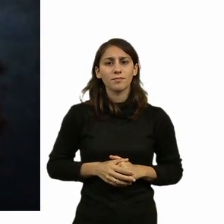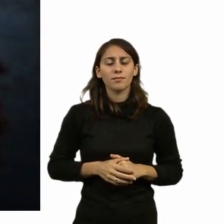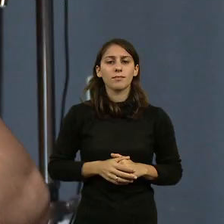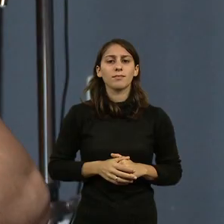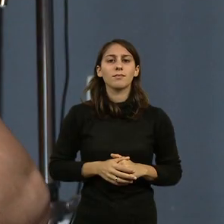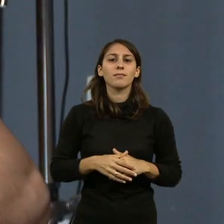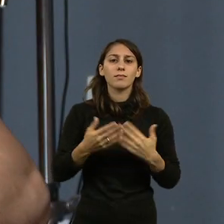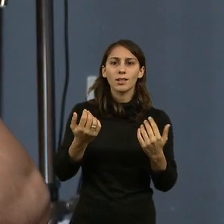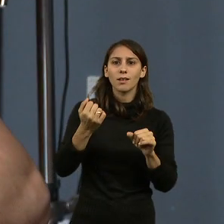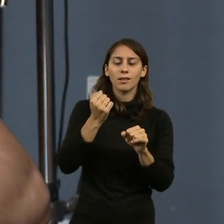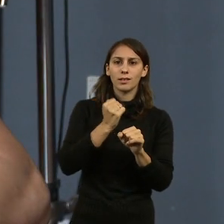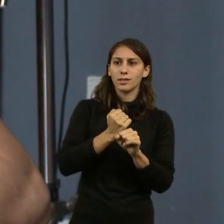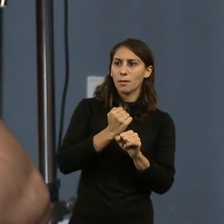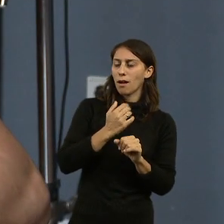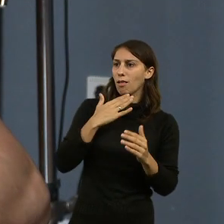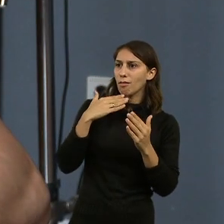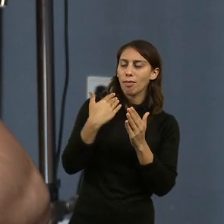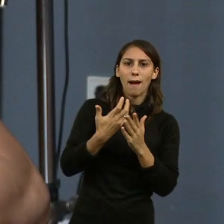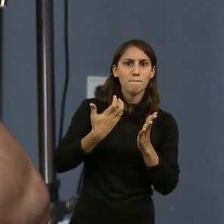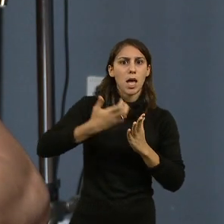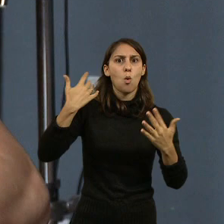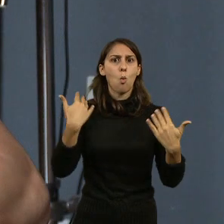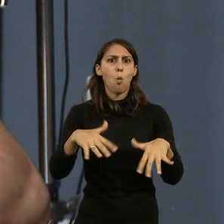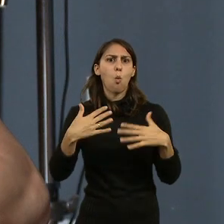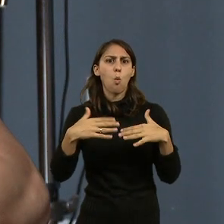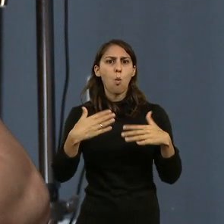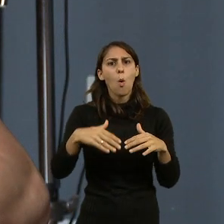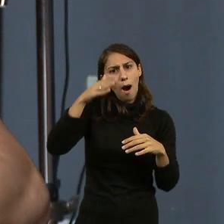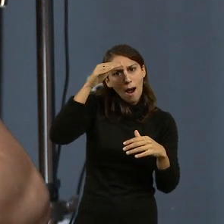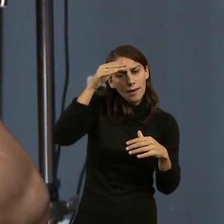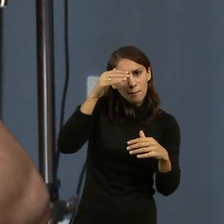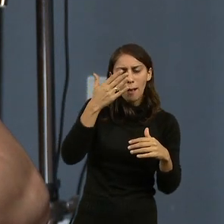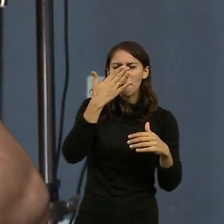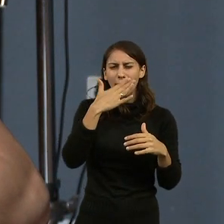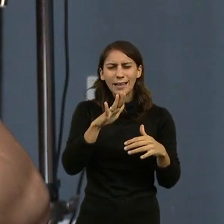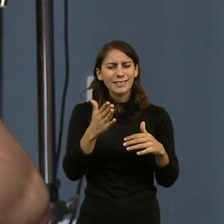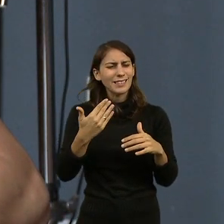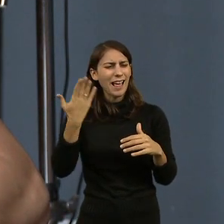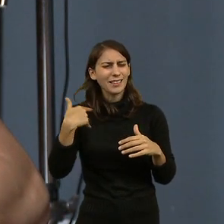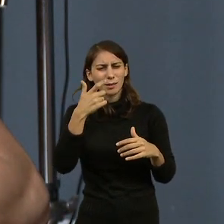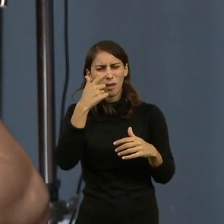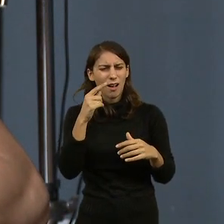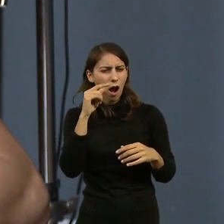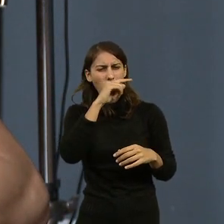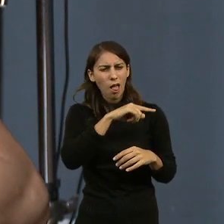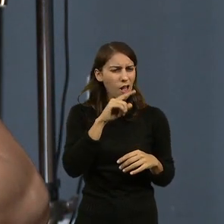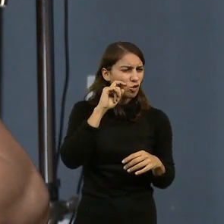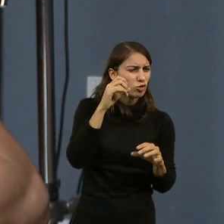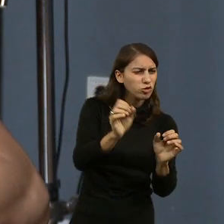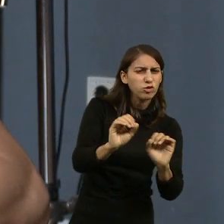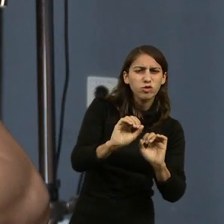O impacto é enorme. A visibilidade que estas fotografias dão aos animais é fantástica. Se